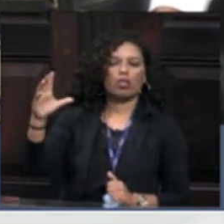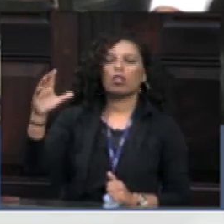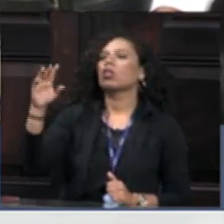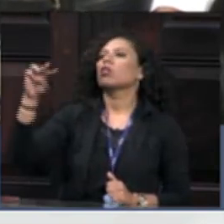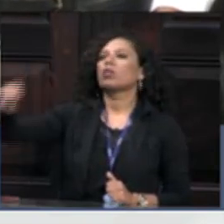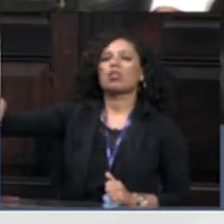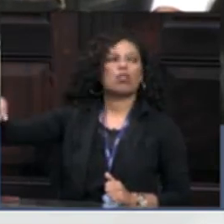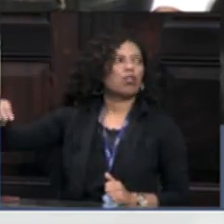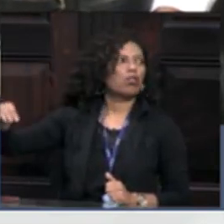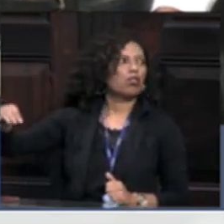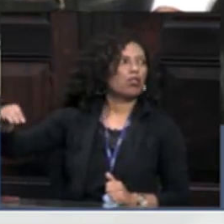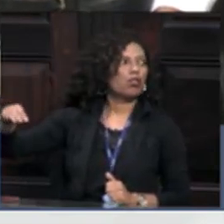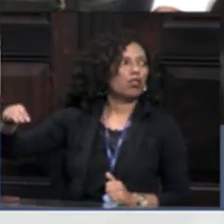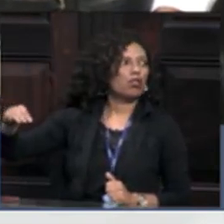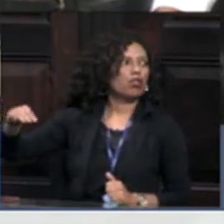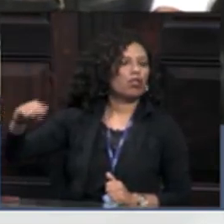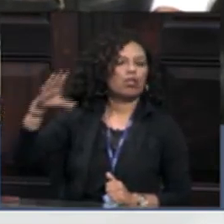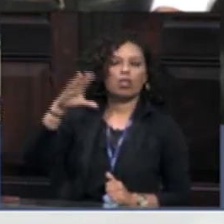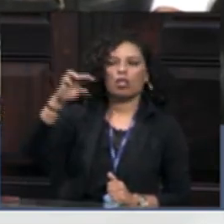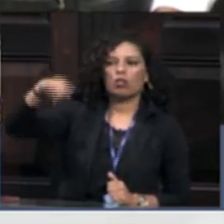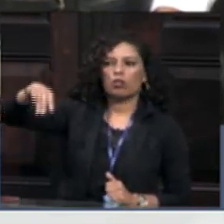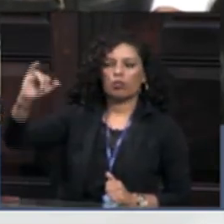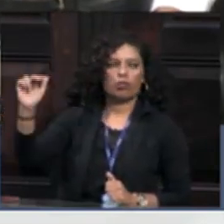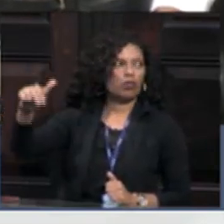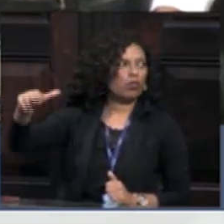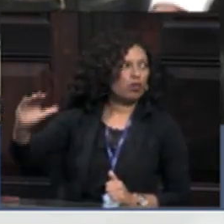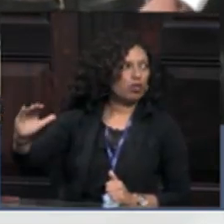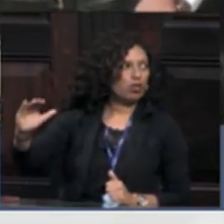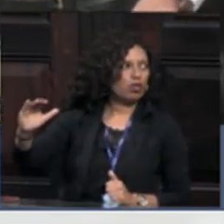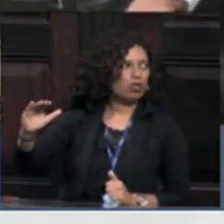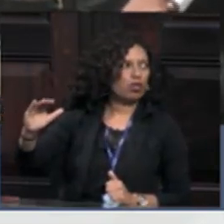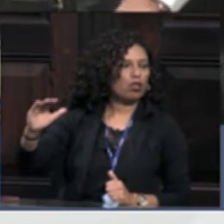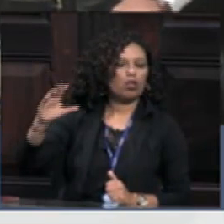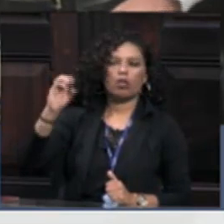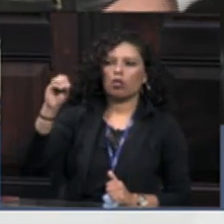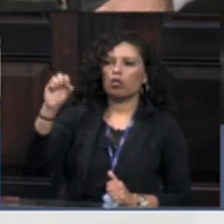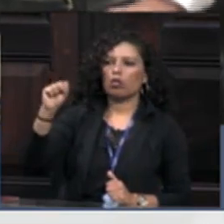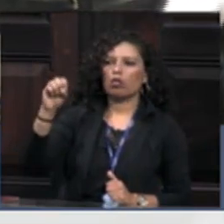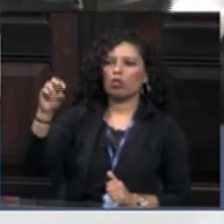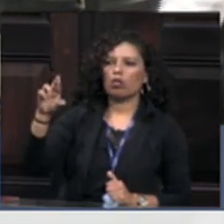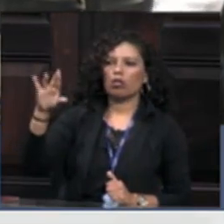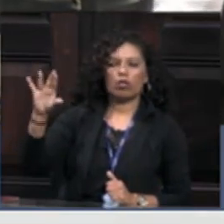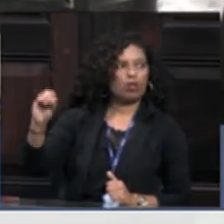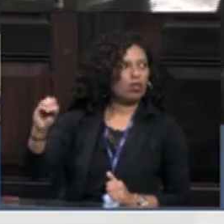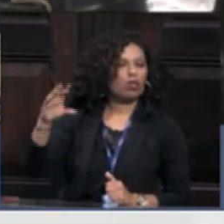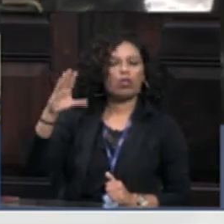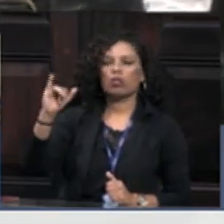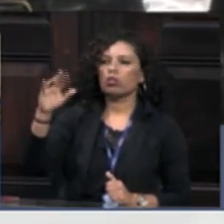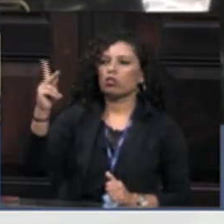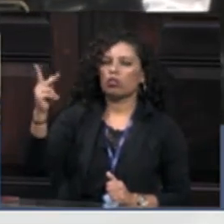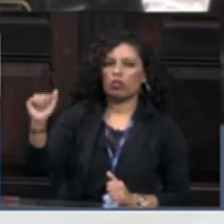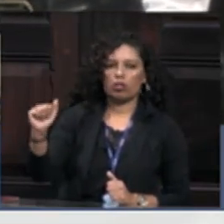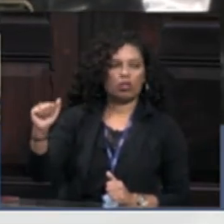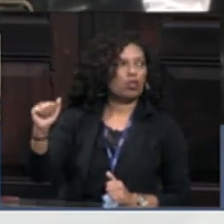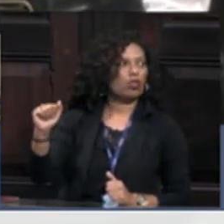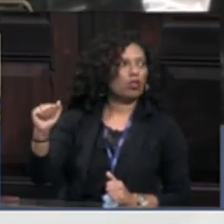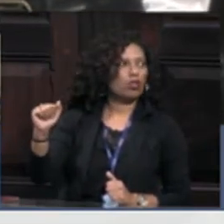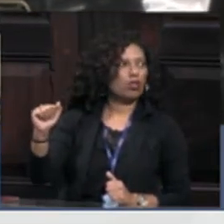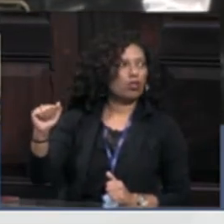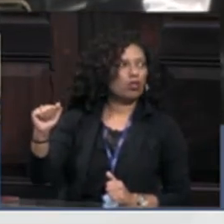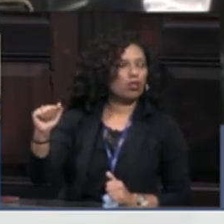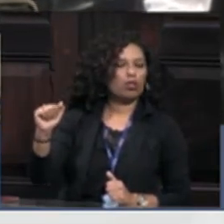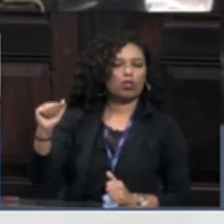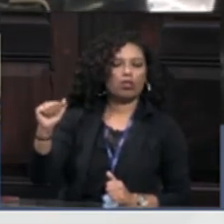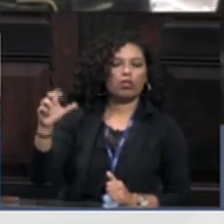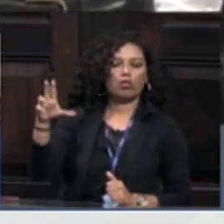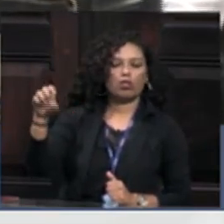Macedo, deputado Carlos Mink, deputado Carlos Osório, deputada Cidinha Campos, deputado